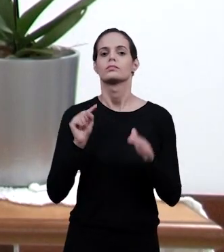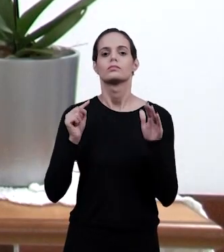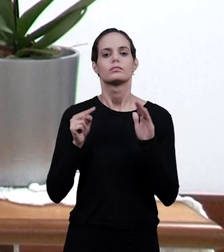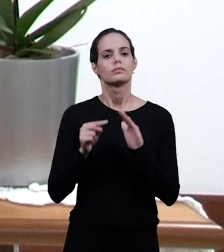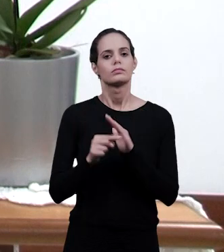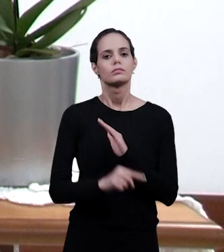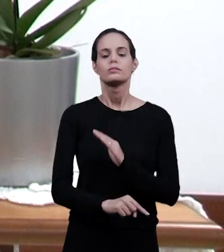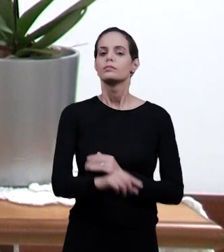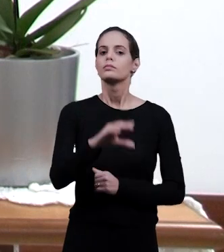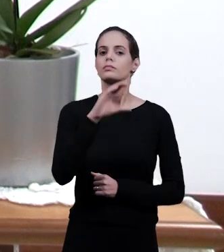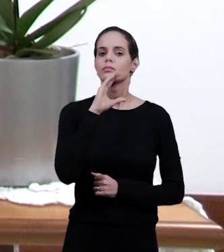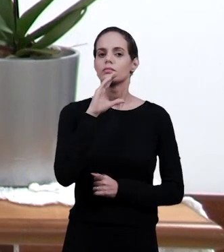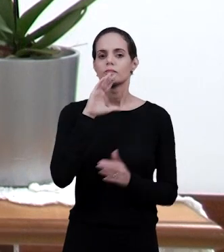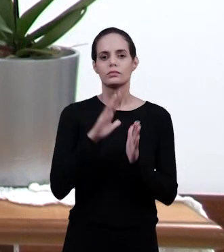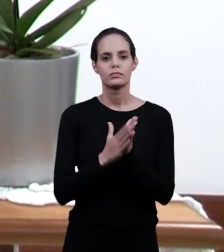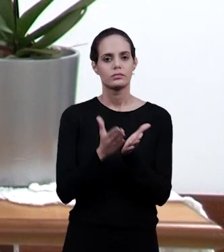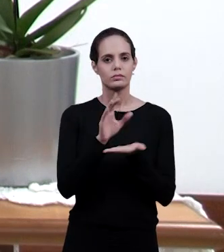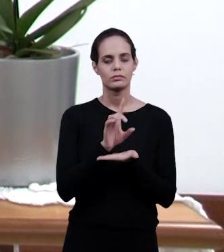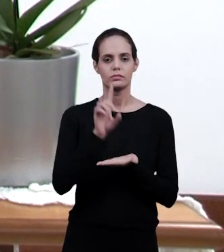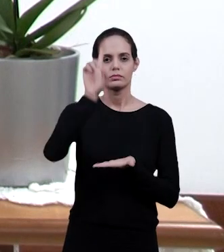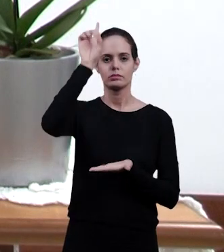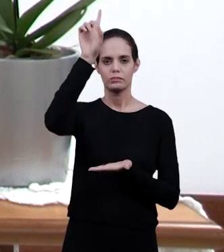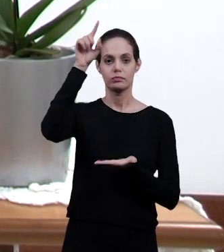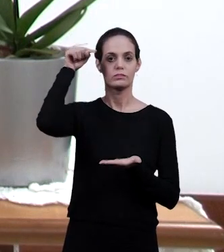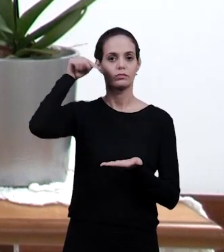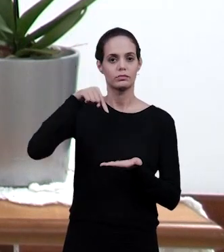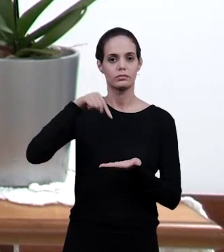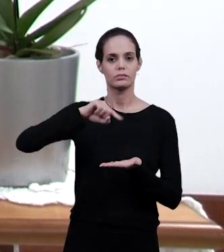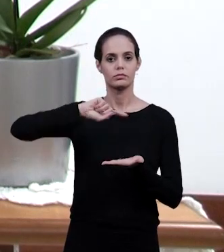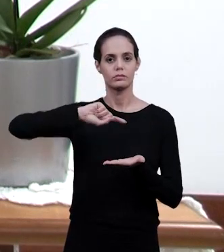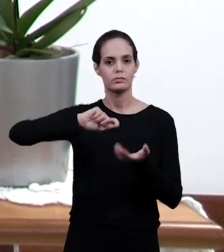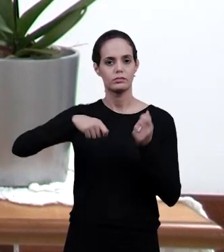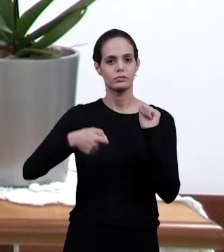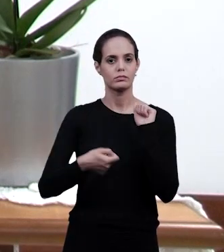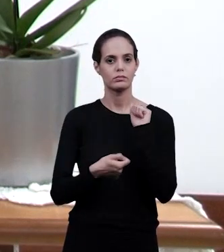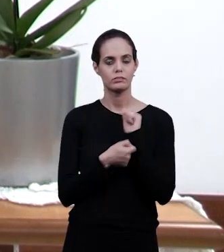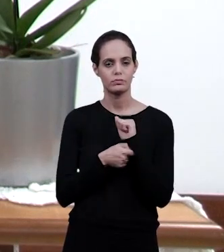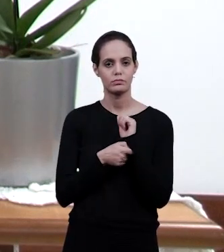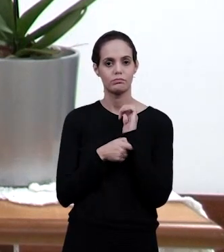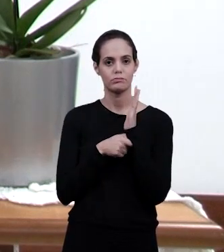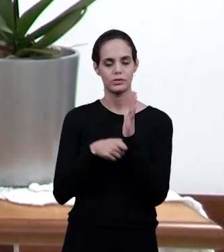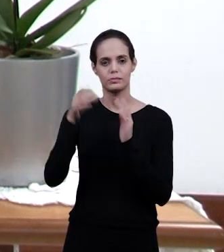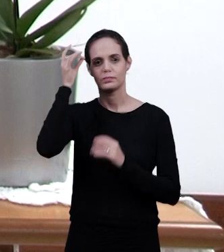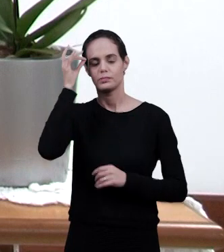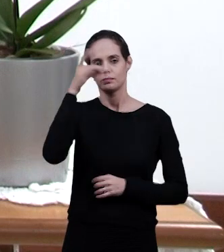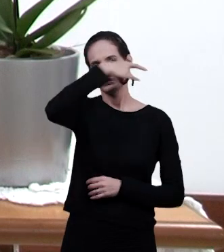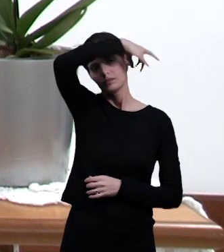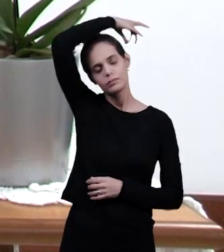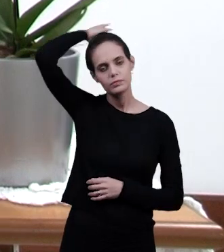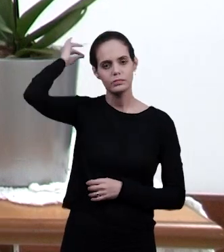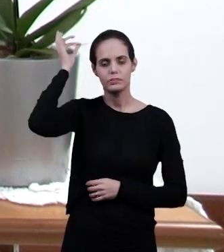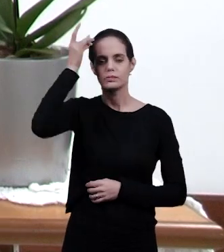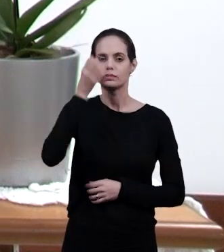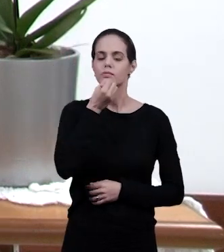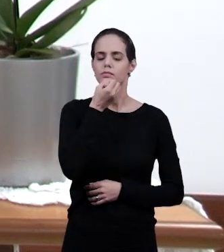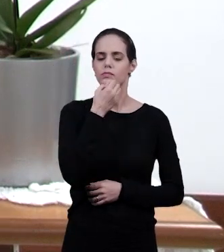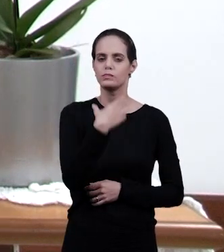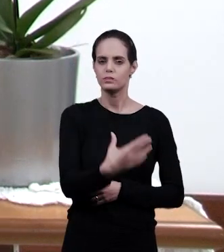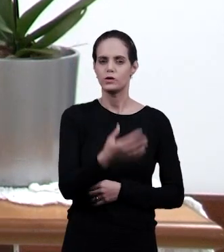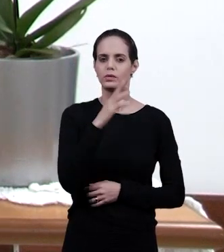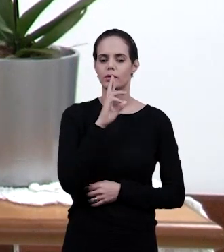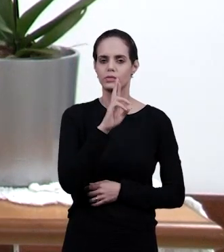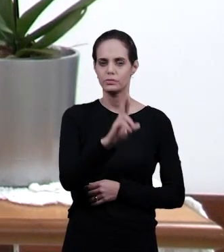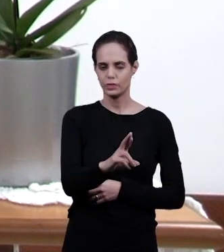Estamos nos aprofundando no conhecimento da palavra do Senhor, nos mistérios revelados pelo Espírito Santo. Tiago, muito boa a